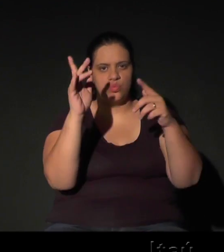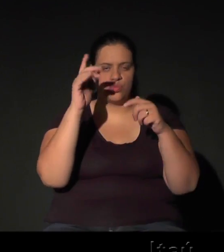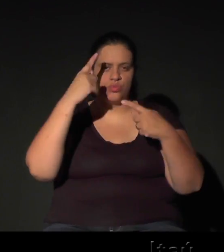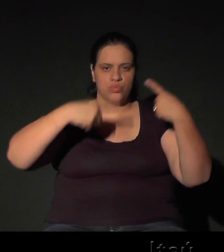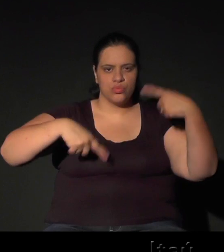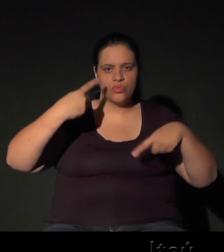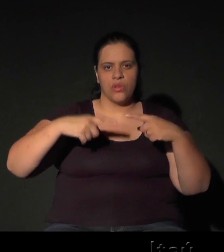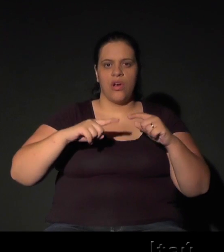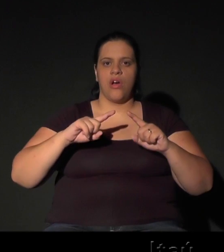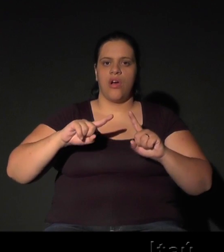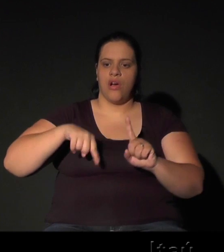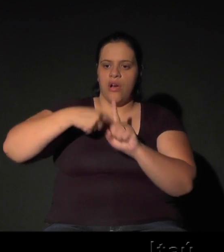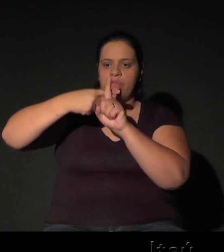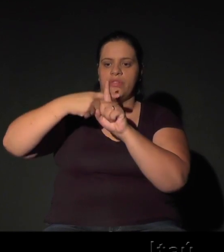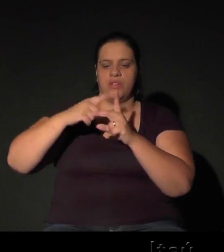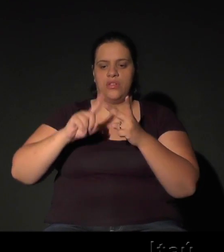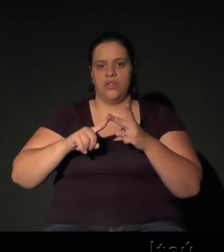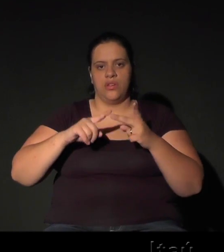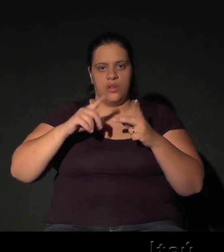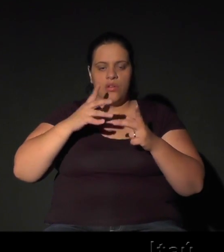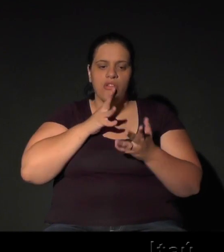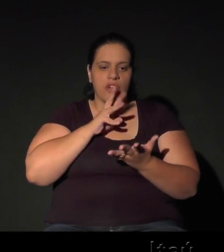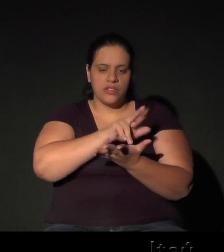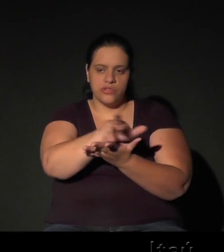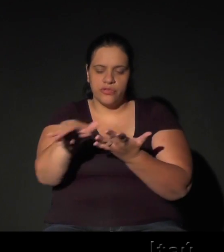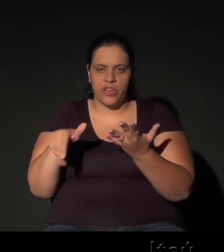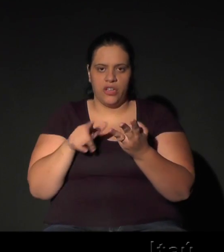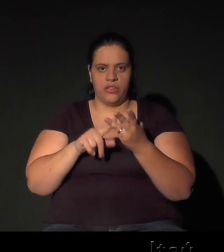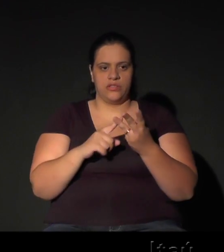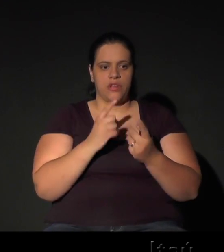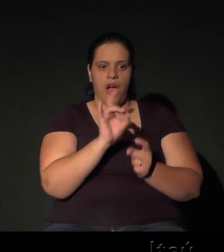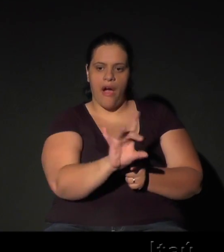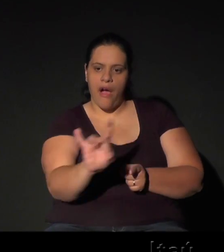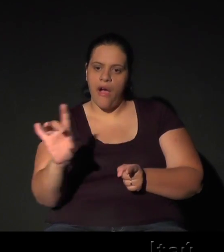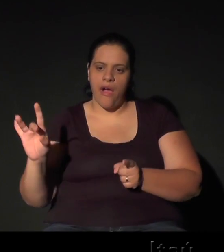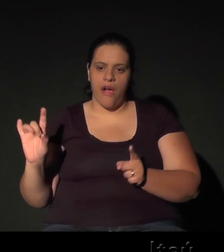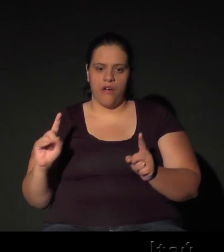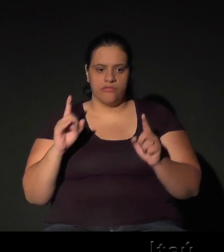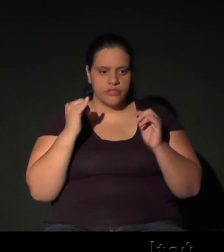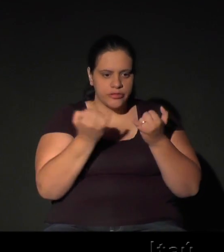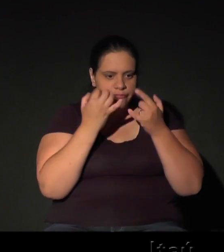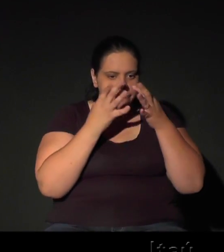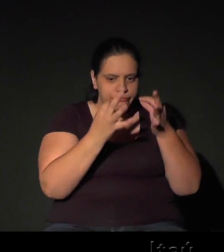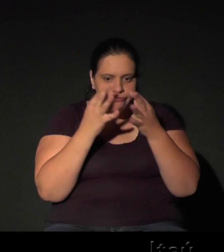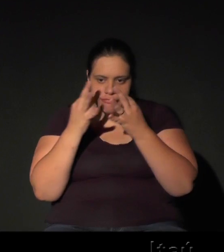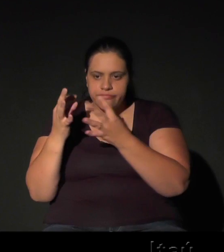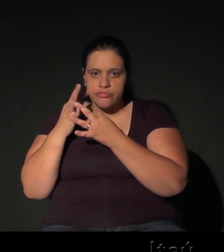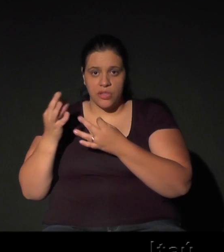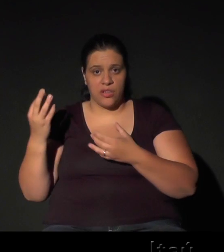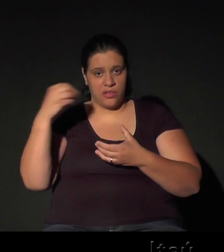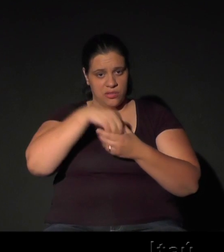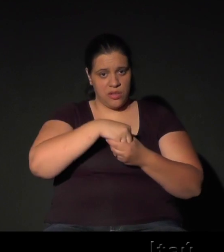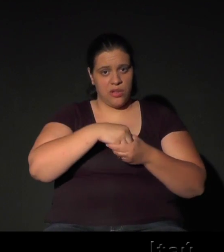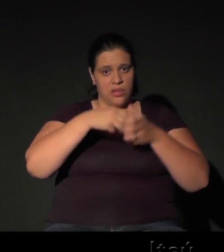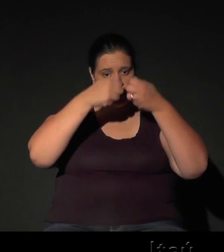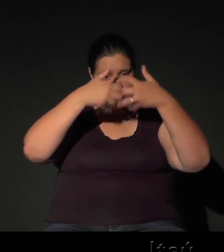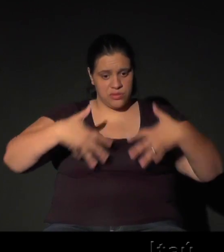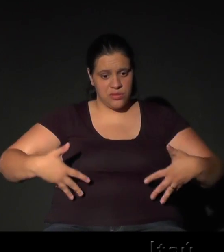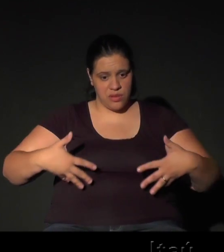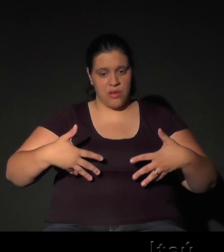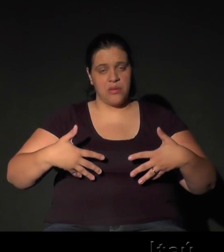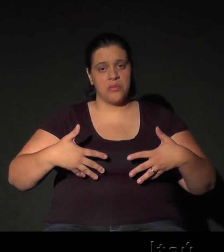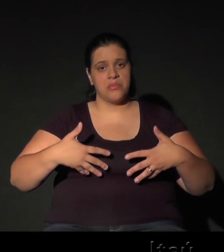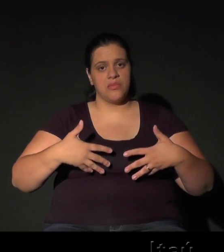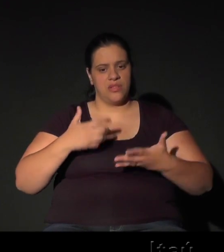eh afirmativos os discursos da diferença da singularidade então é uma disputa sim mesmo que de dentro do sistema desse